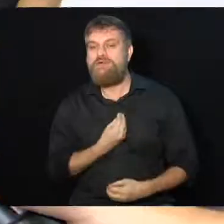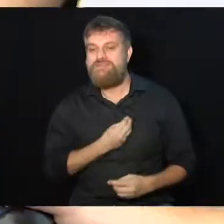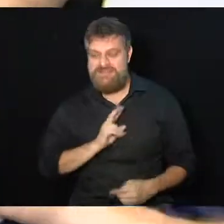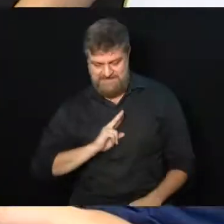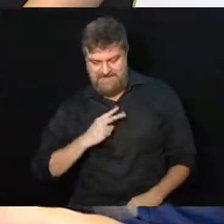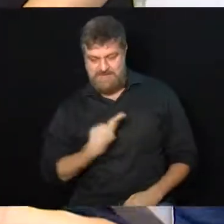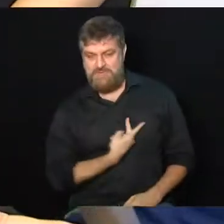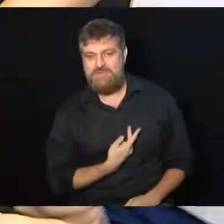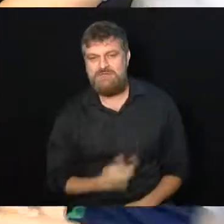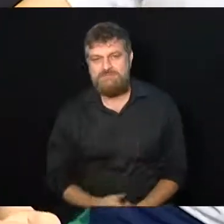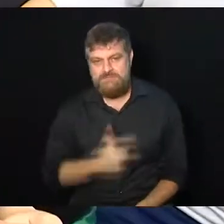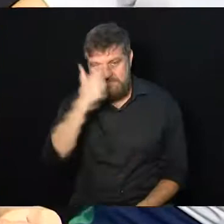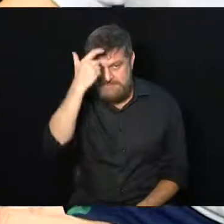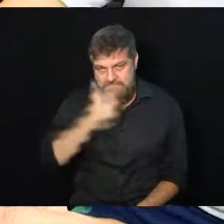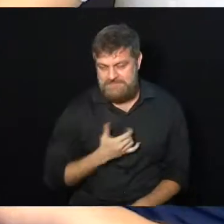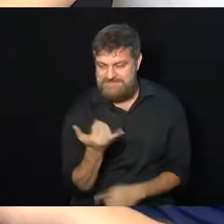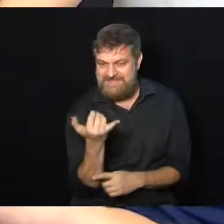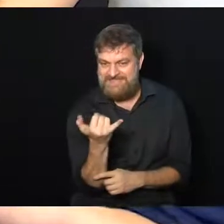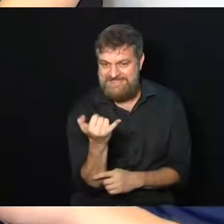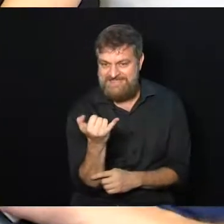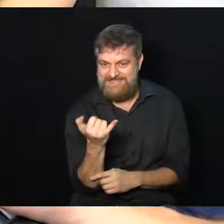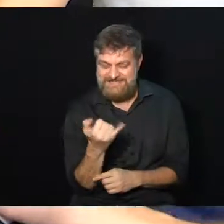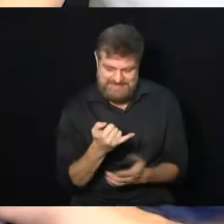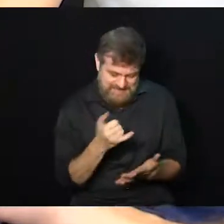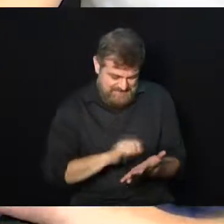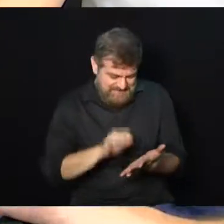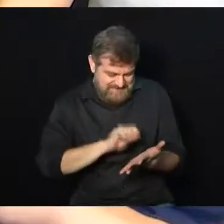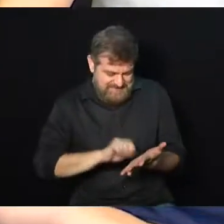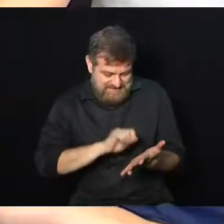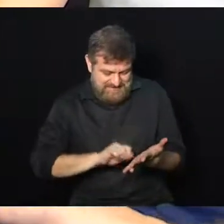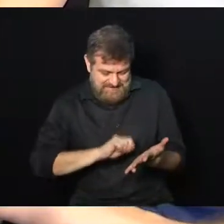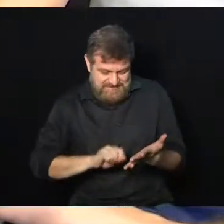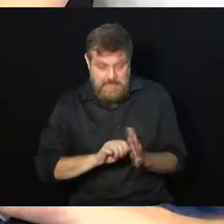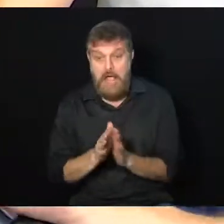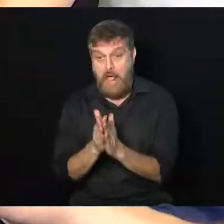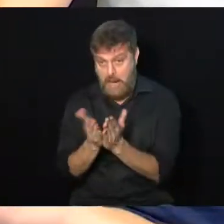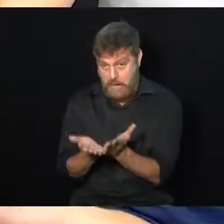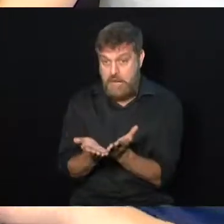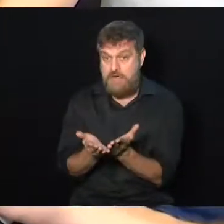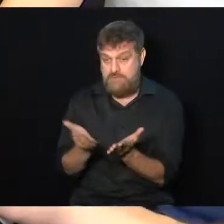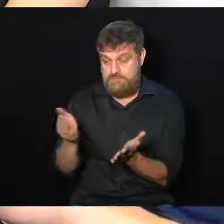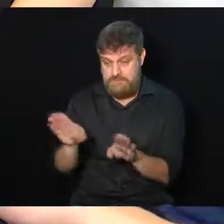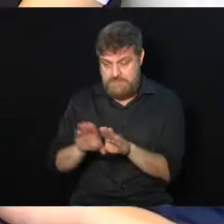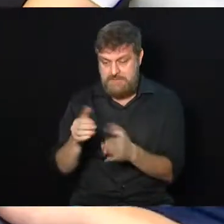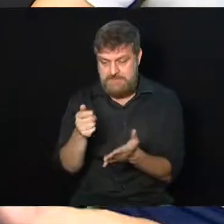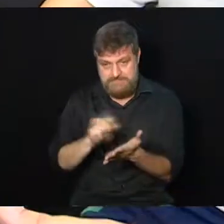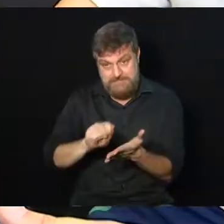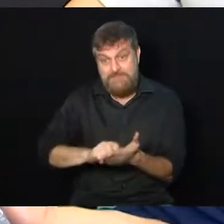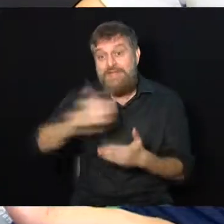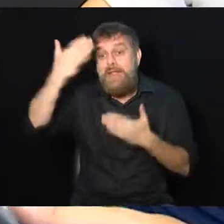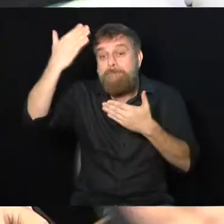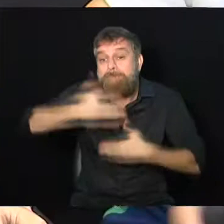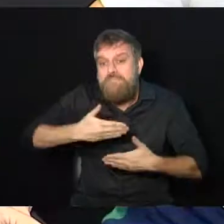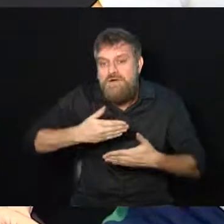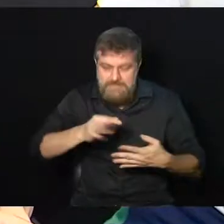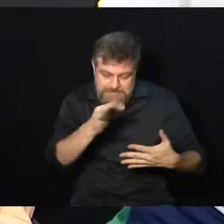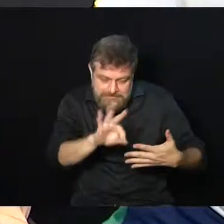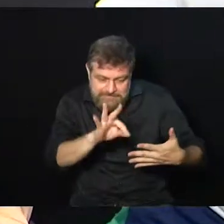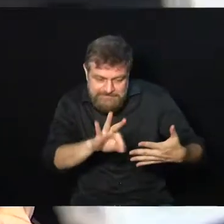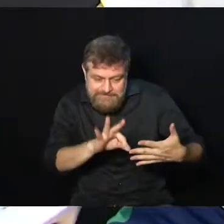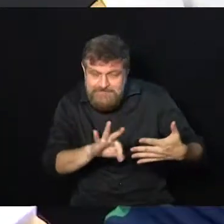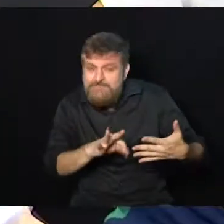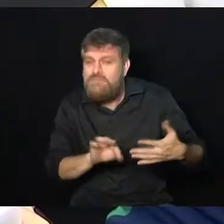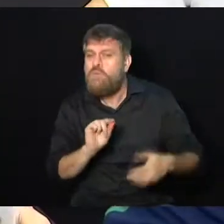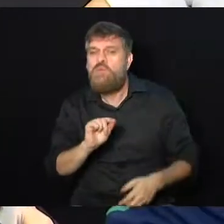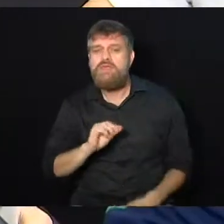dela. Começar a usar caneta no caderno. E no livro. E na prova. O que muda na